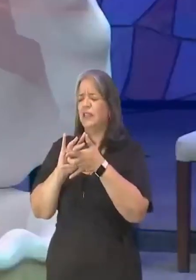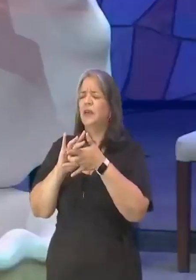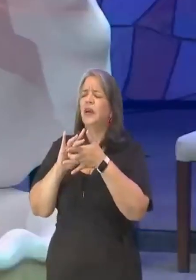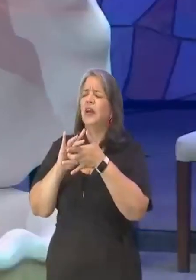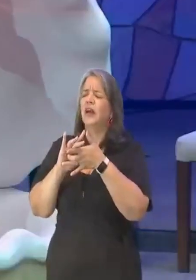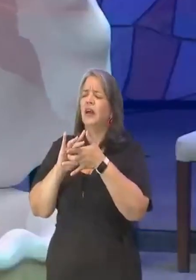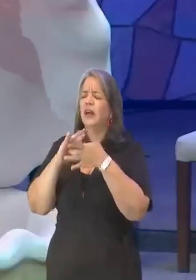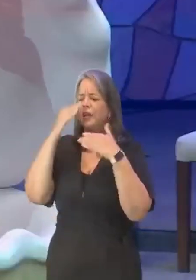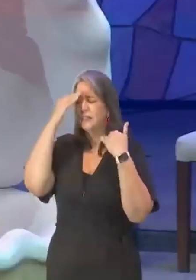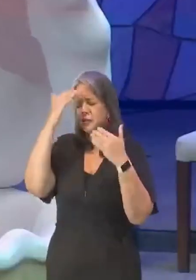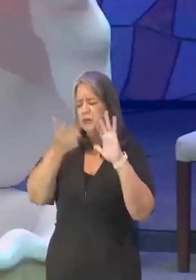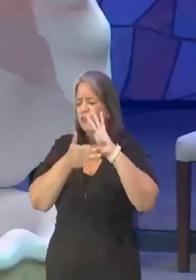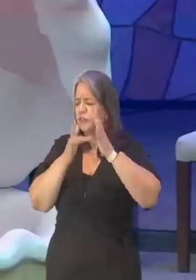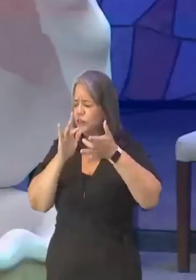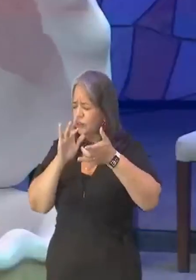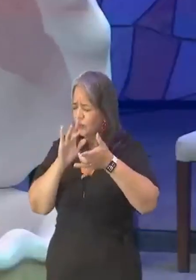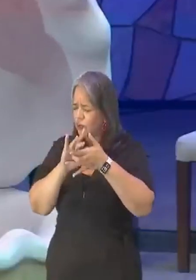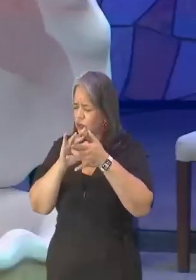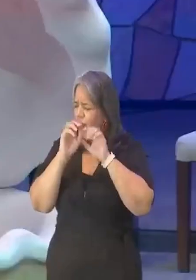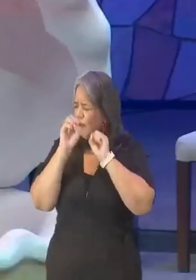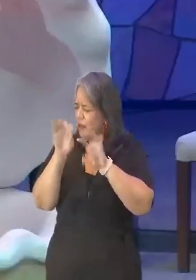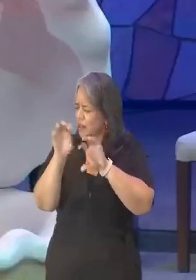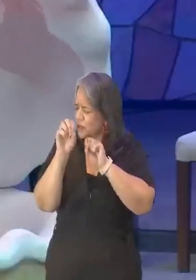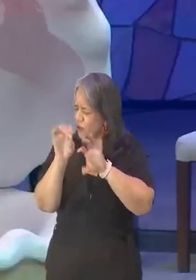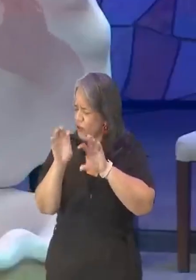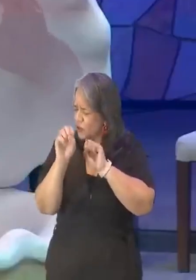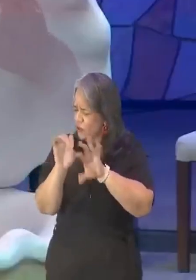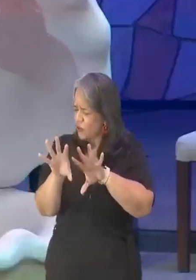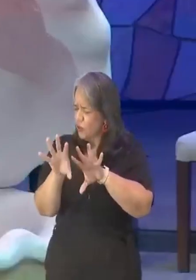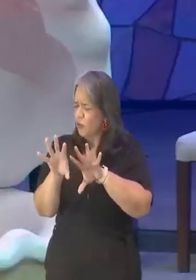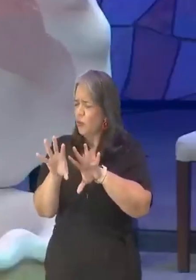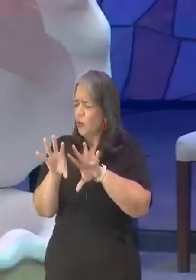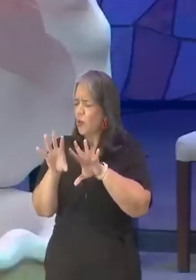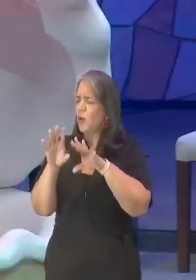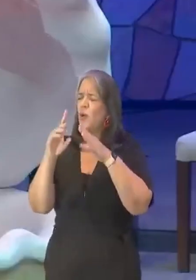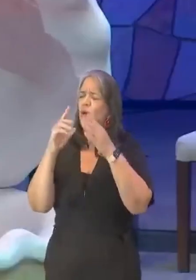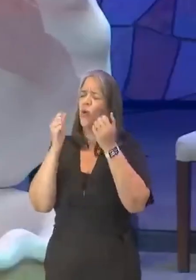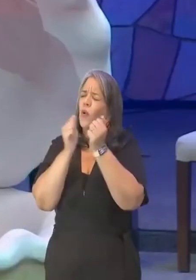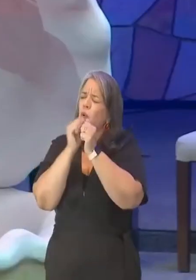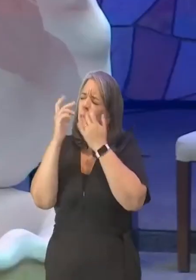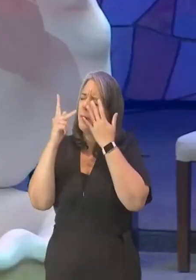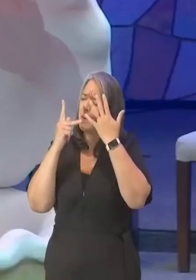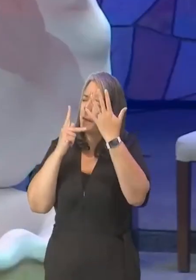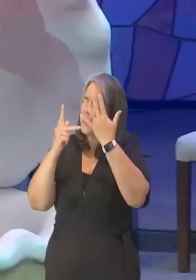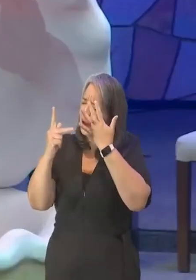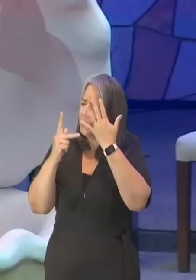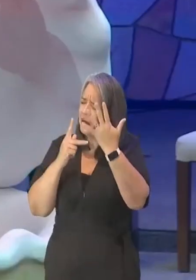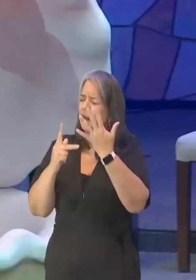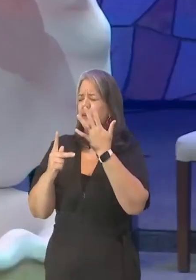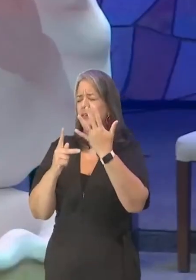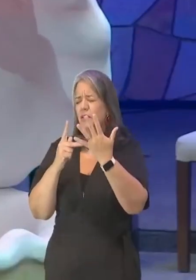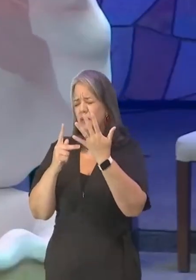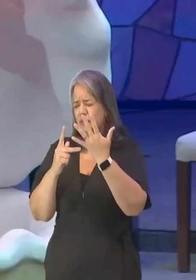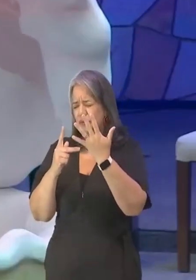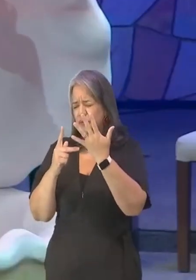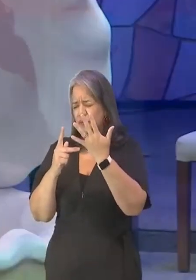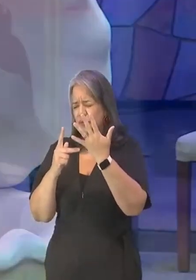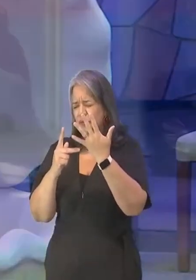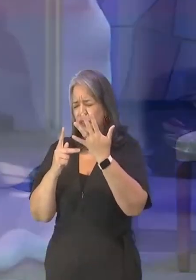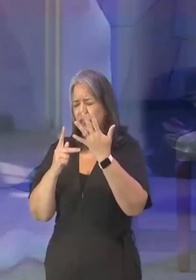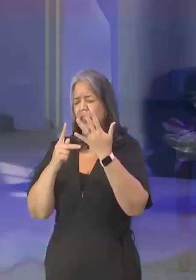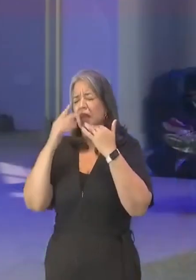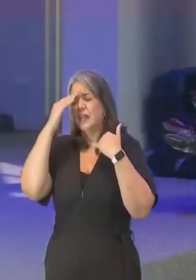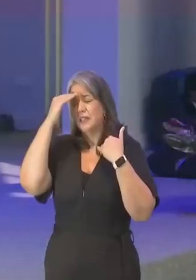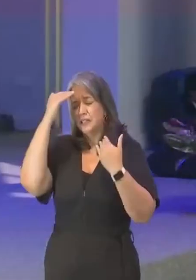de forma protegida, de forma tão simbólica. Obrigado porque esta palavra é